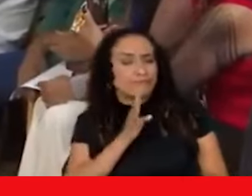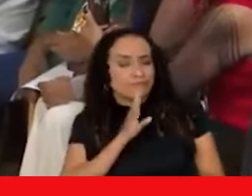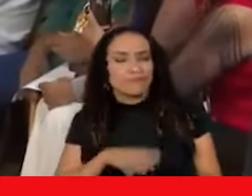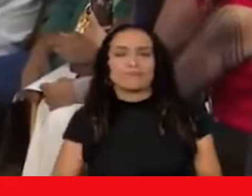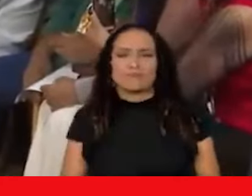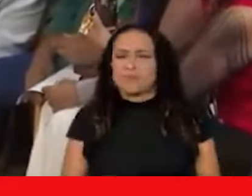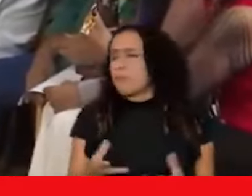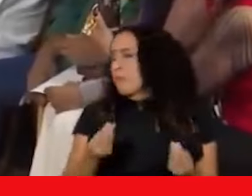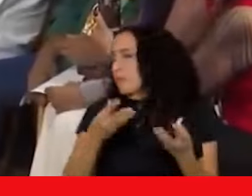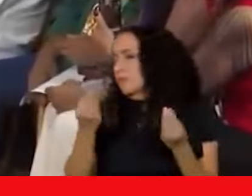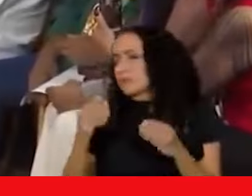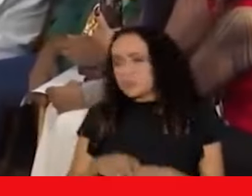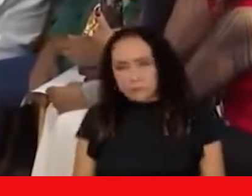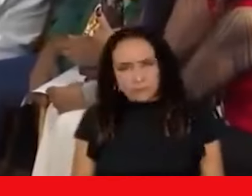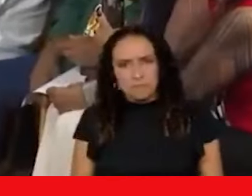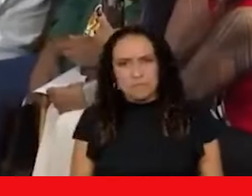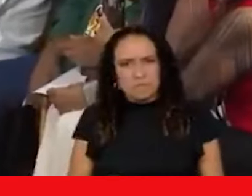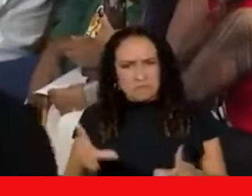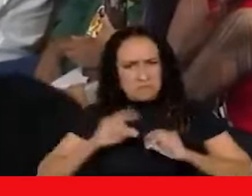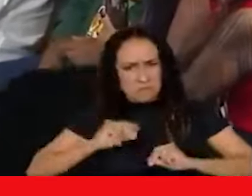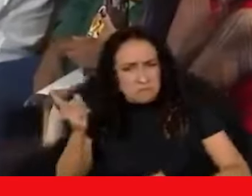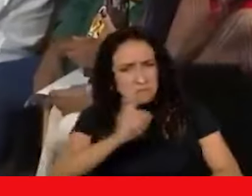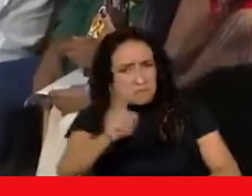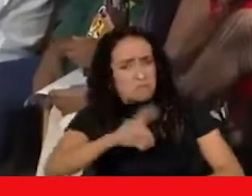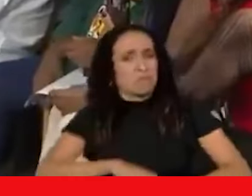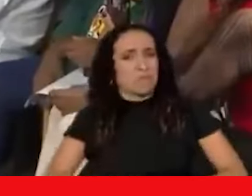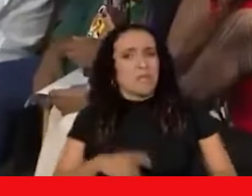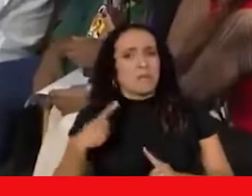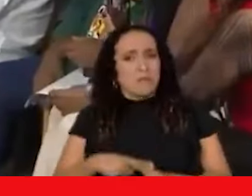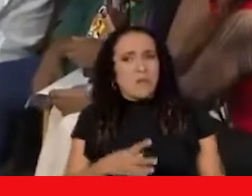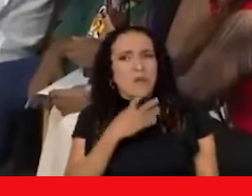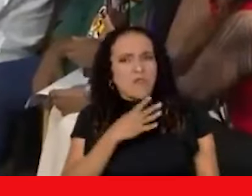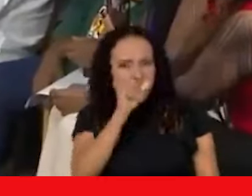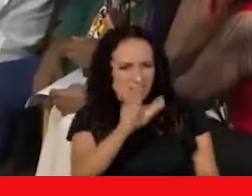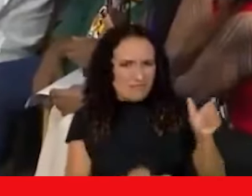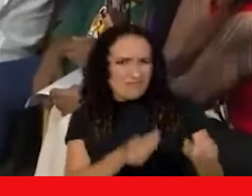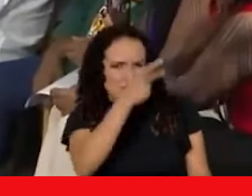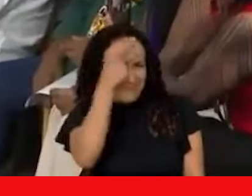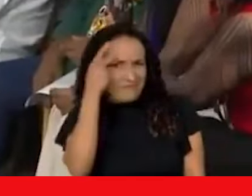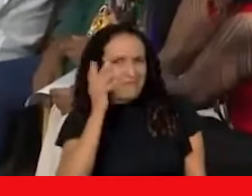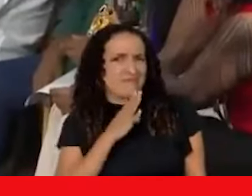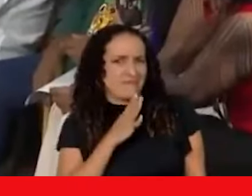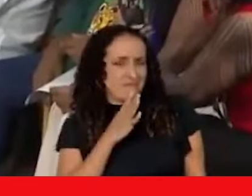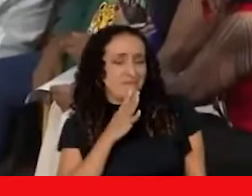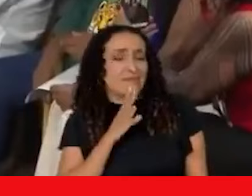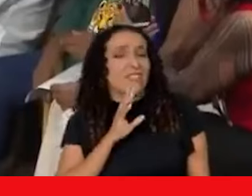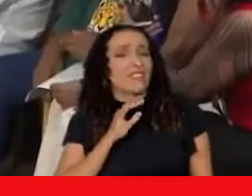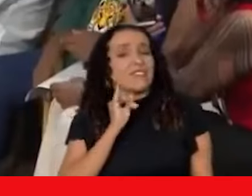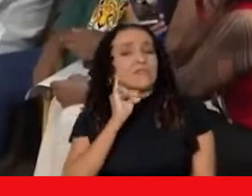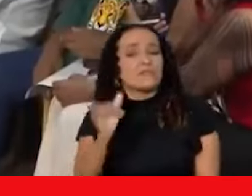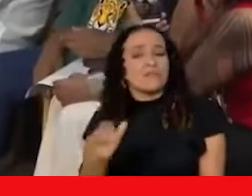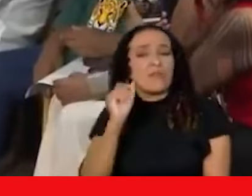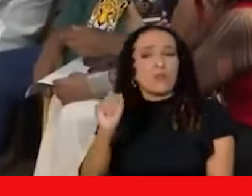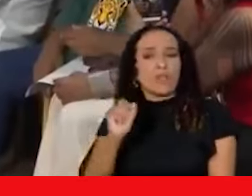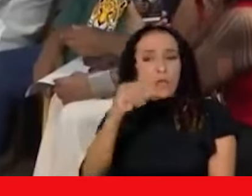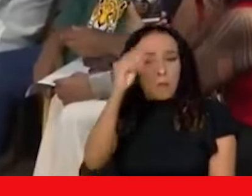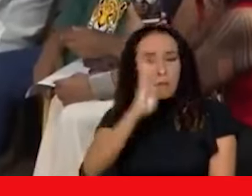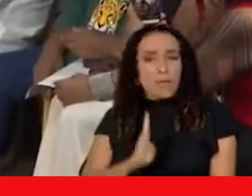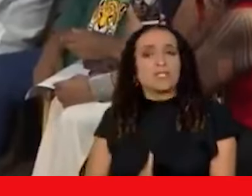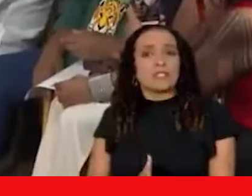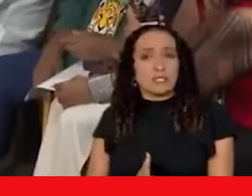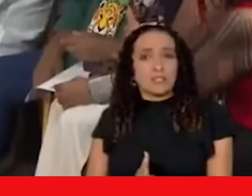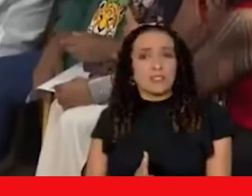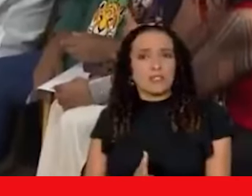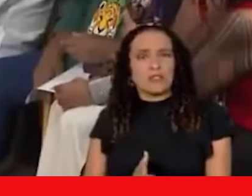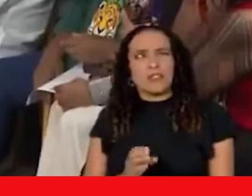Muita gente, sem merecer, porque eu conheço as pessoas. E posso dizer uma coisa, o Brasil,